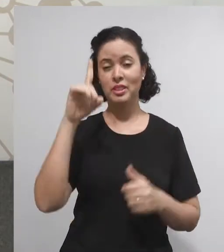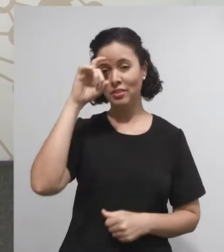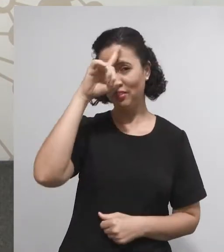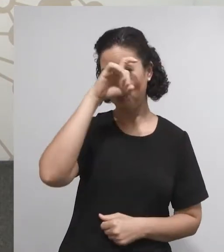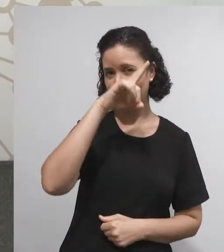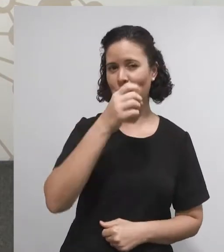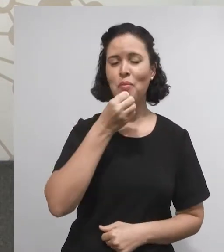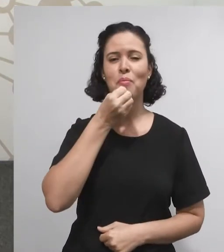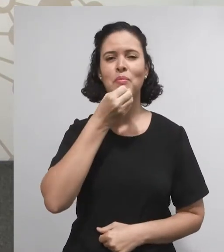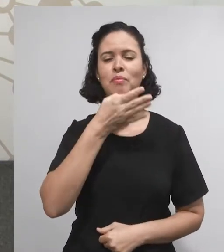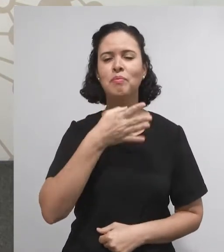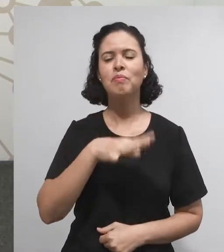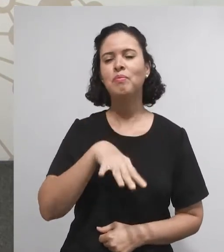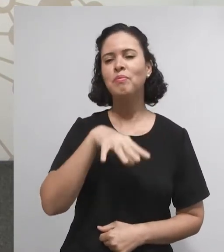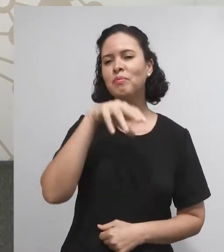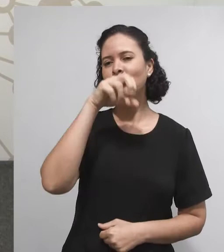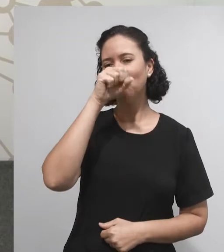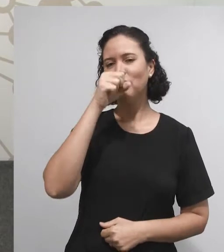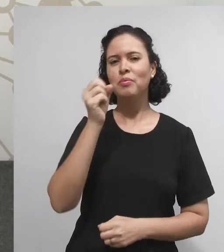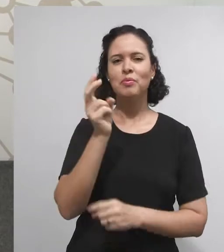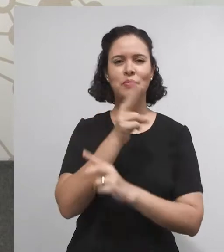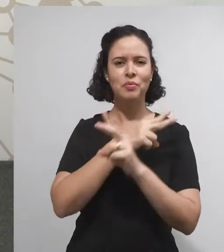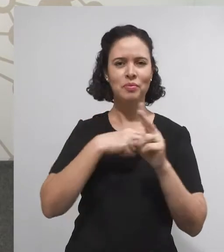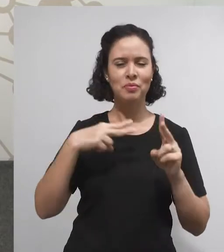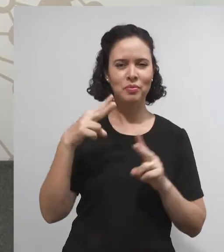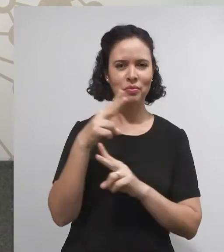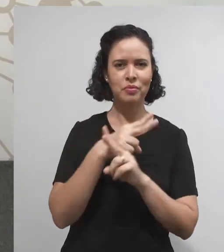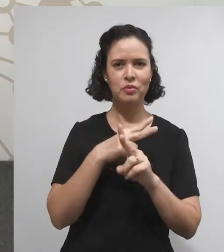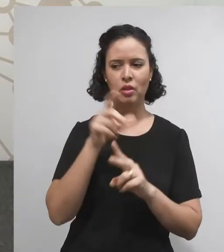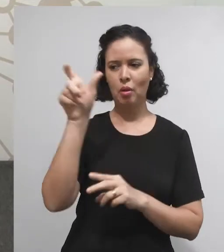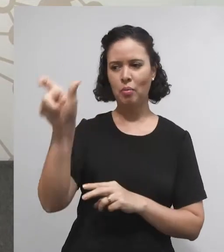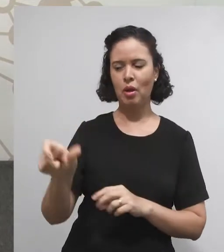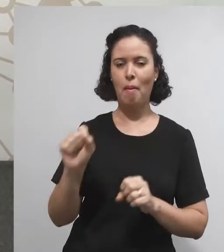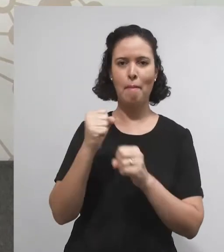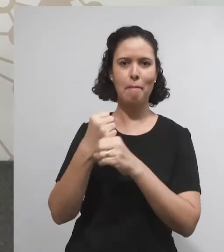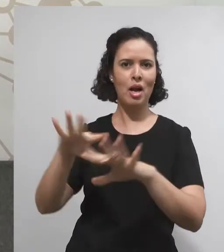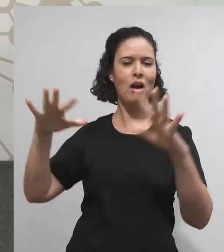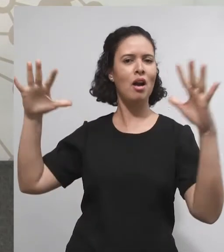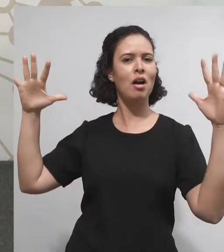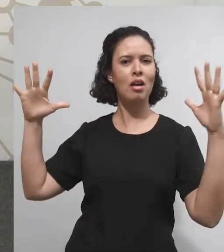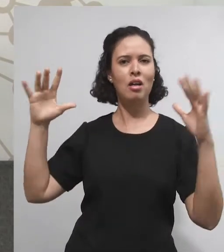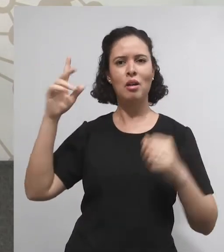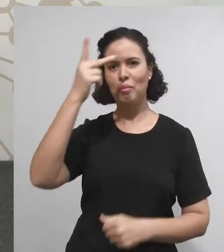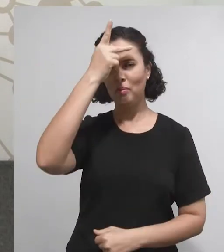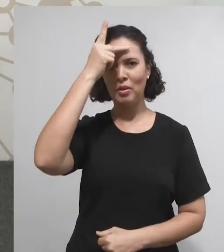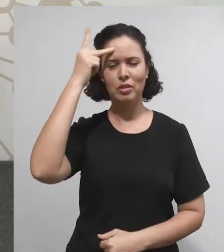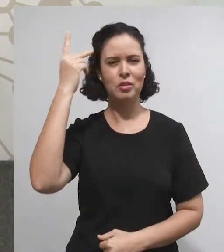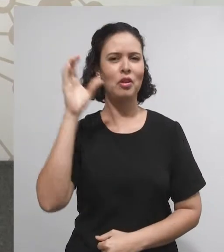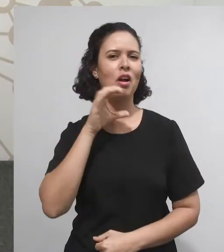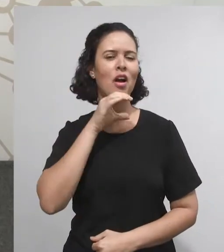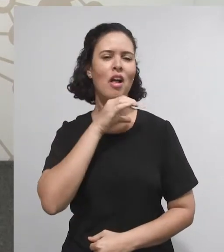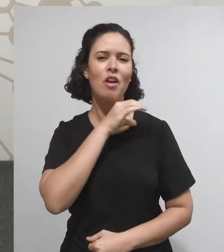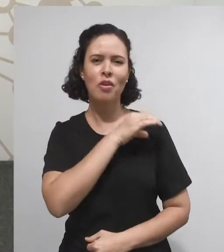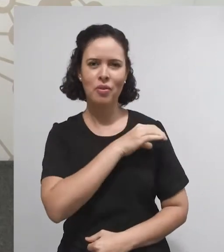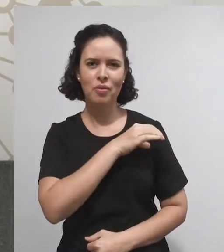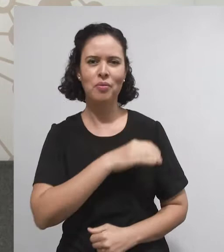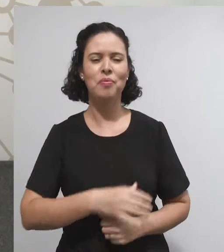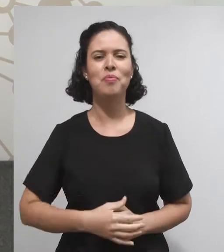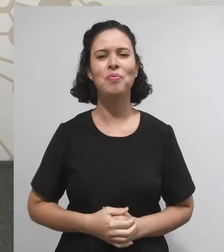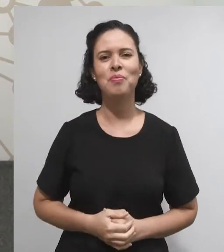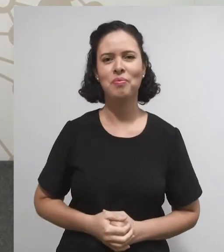difíceis, tem cheiro bom de frescor. Tem gente que é luz, tem gente que é calor.